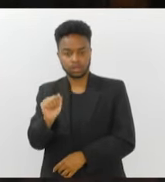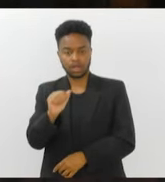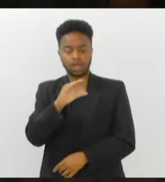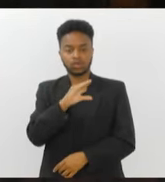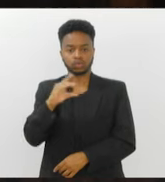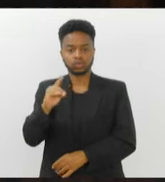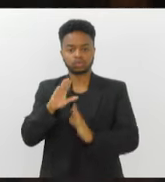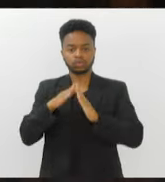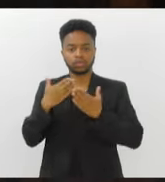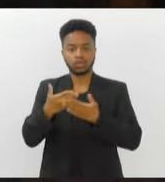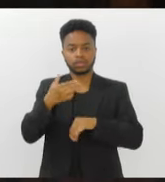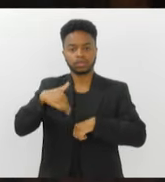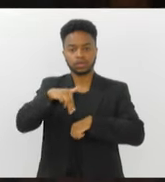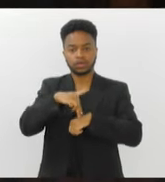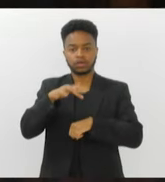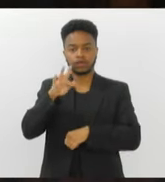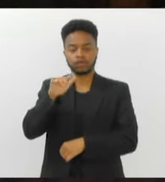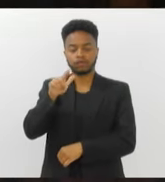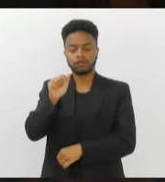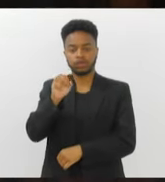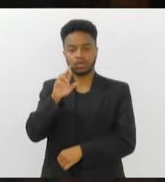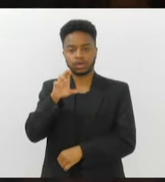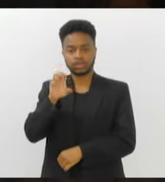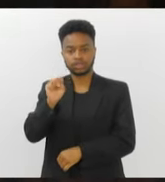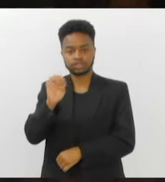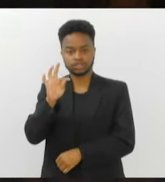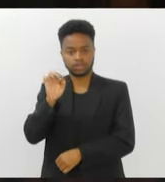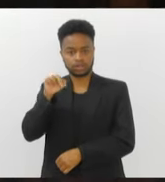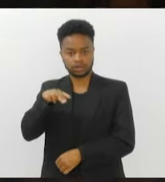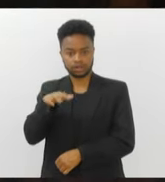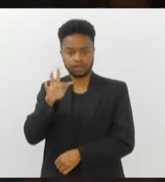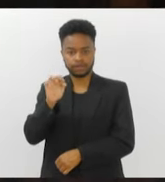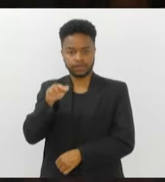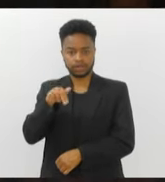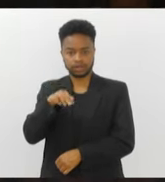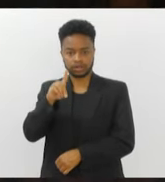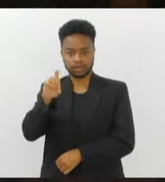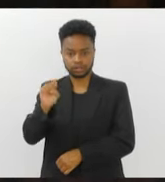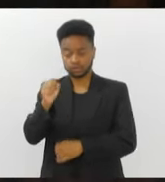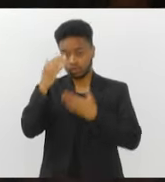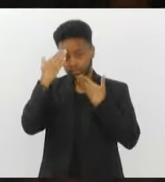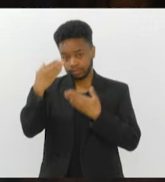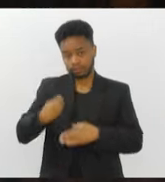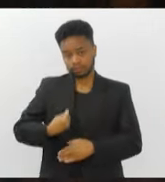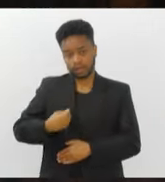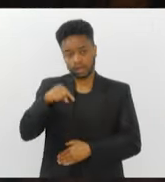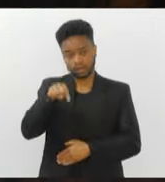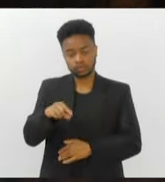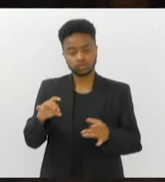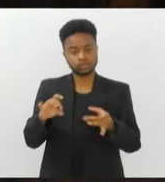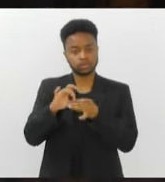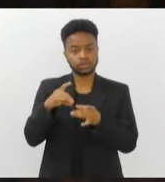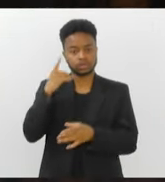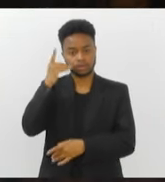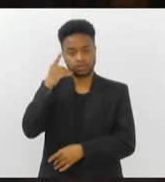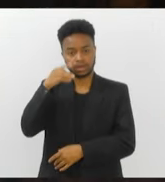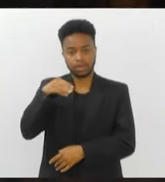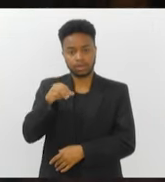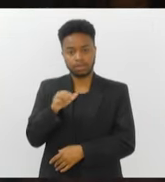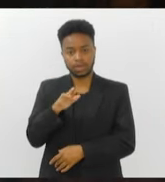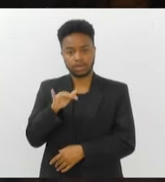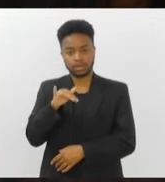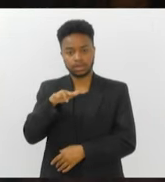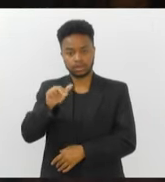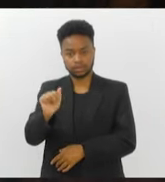Escola Nacional Florestan Fernandes. Seja bem-vinda a esse Parlamento, aqui na companhia da nossa brilhante deputada Marina do